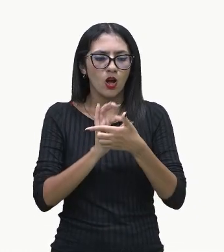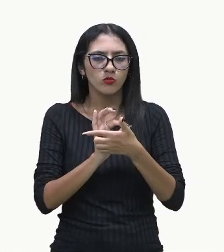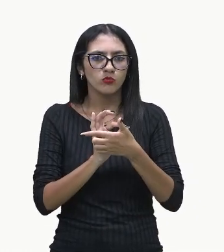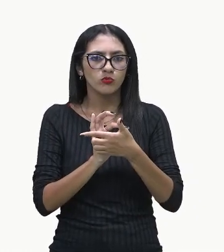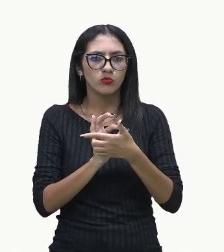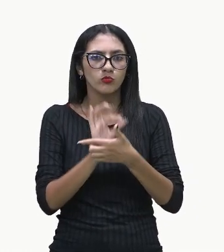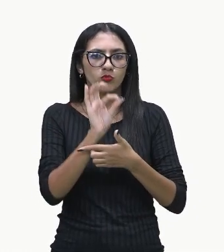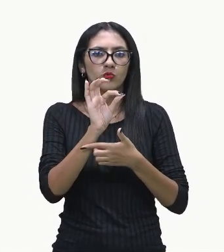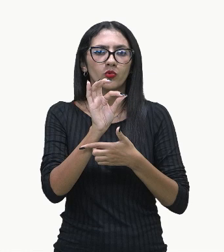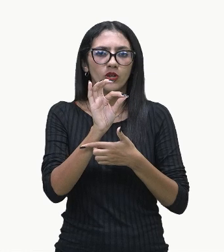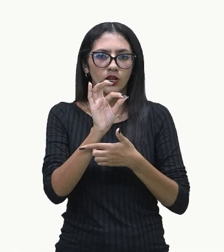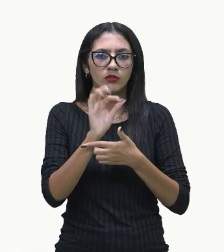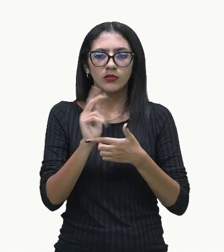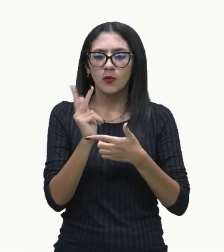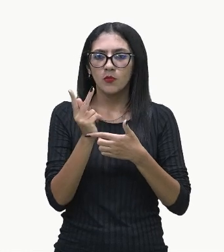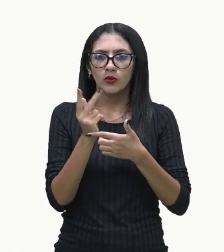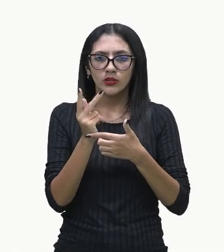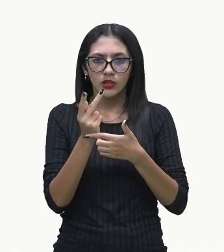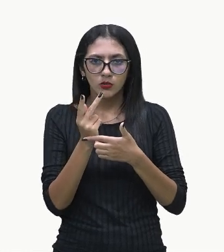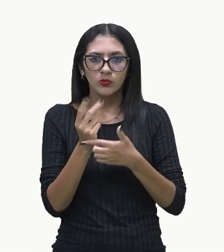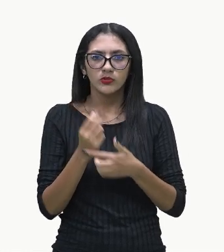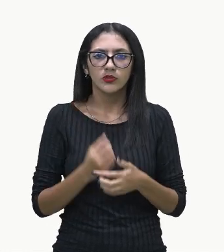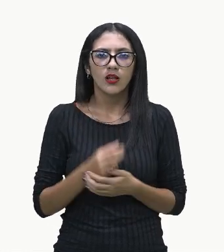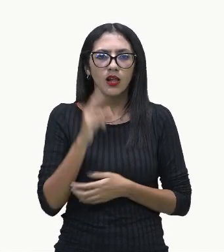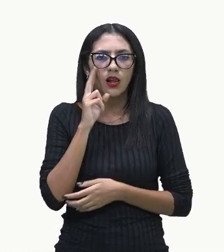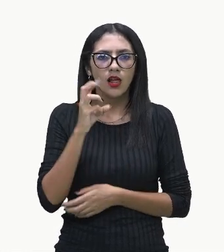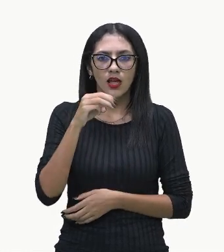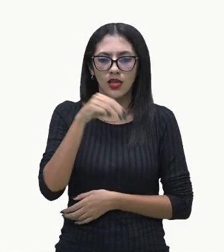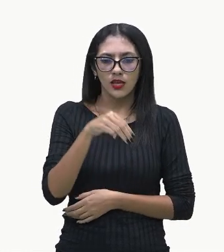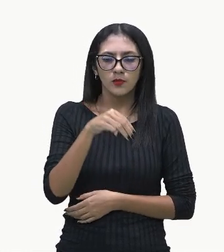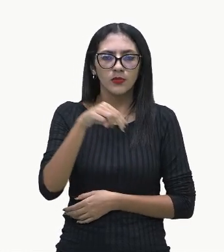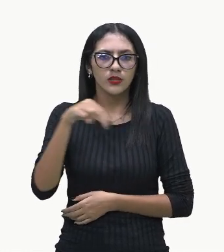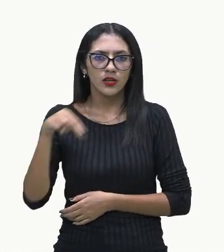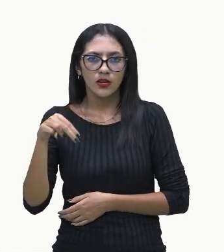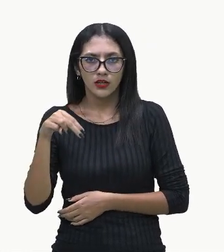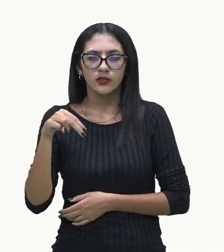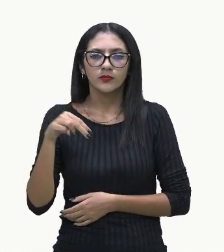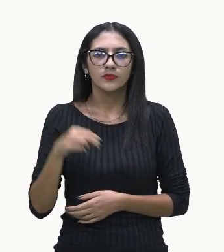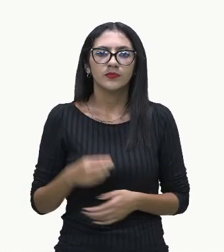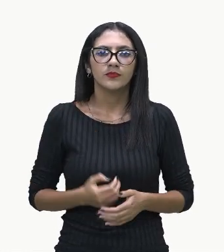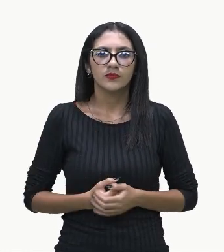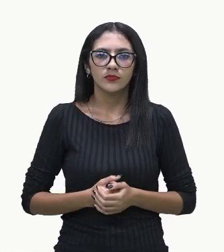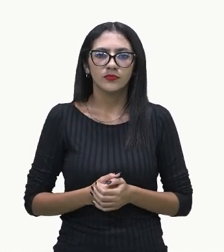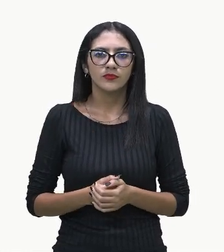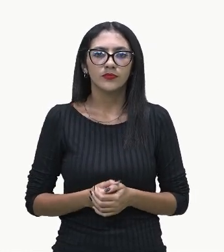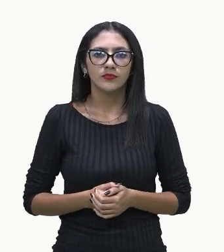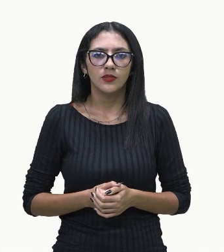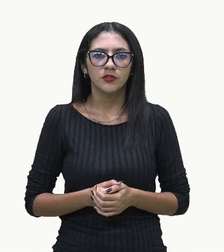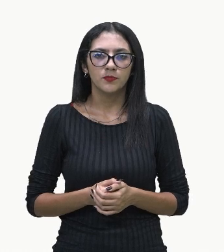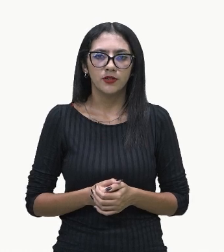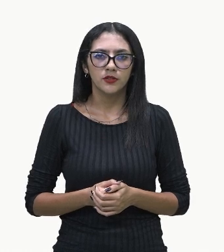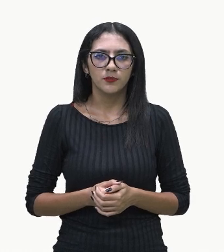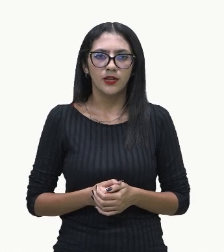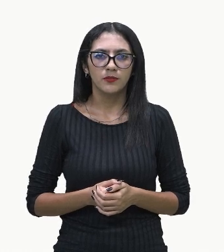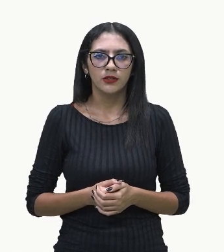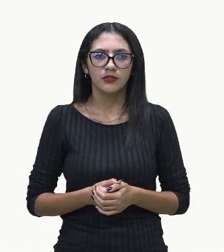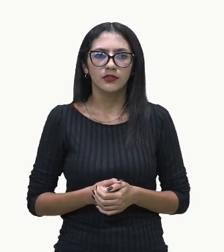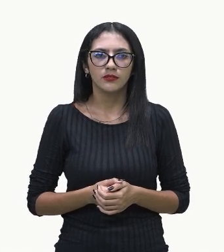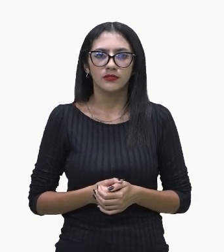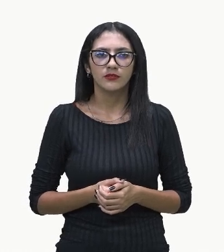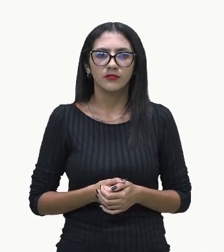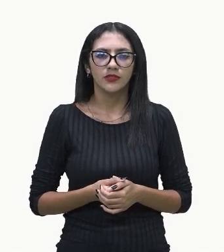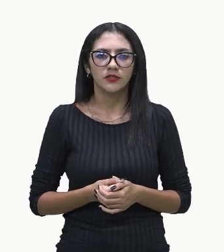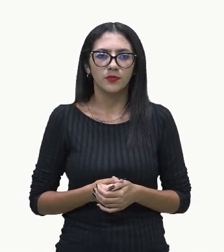na hipotenusa são M e N, que são as projeções. Pois bem, vamos lá. Resolvendo, nós